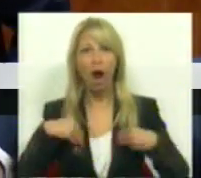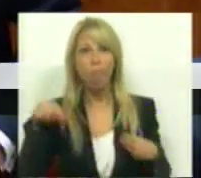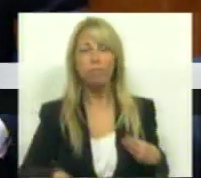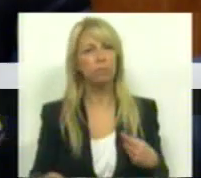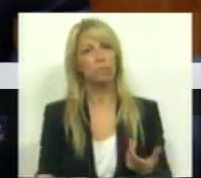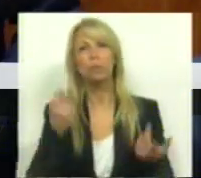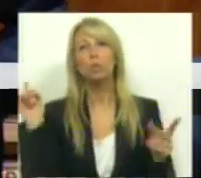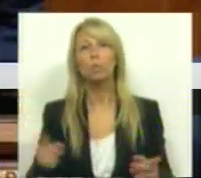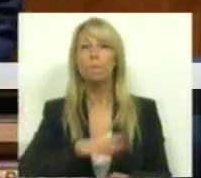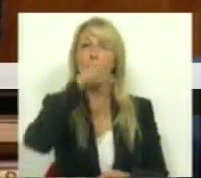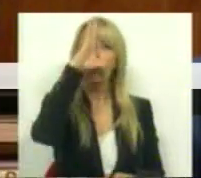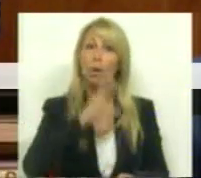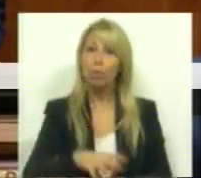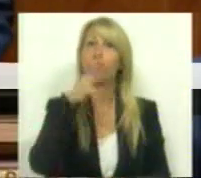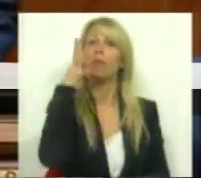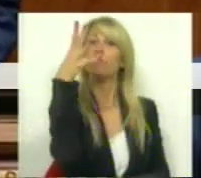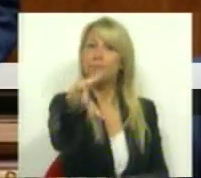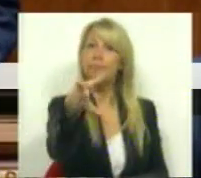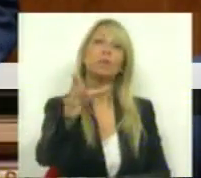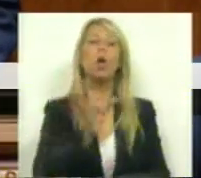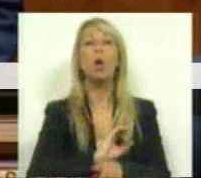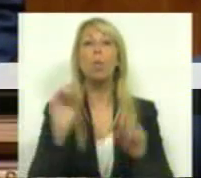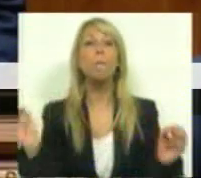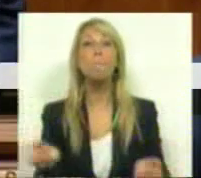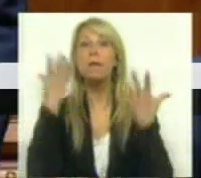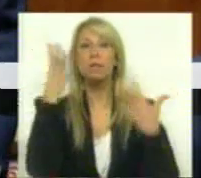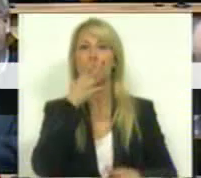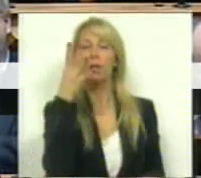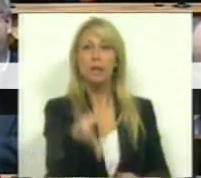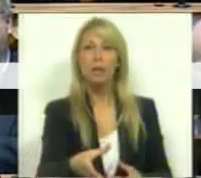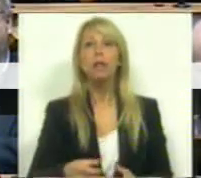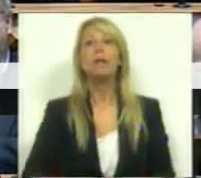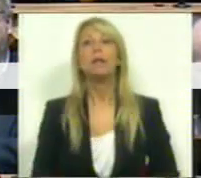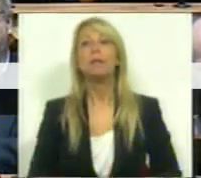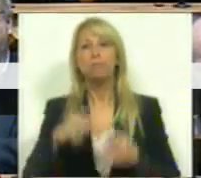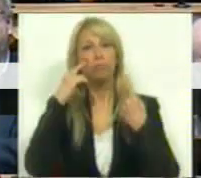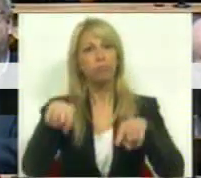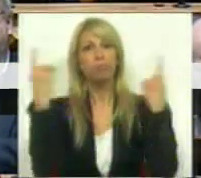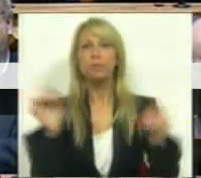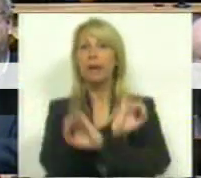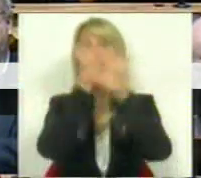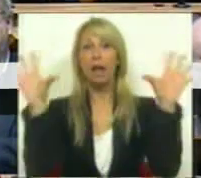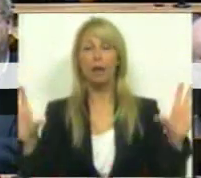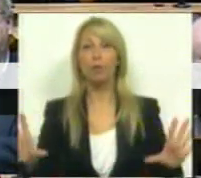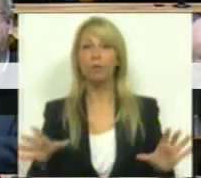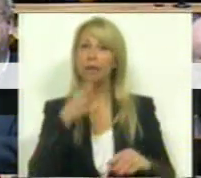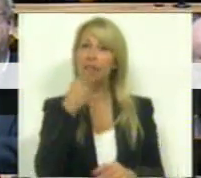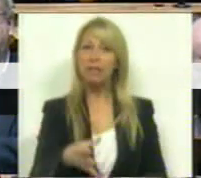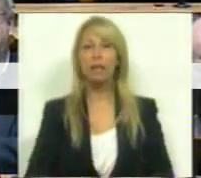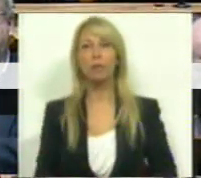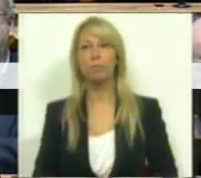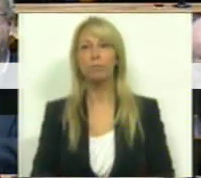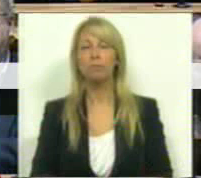O Governo pronunciou-se desde o início de forma clara, dizendo